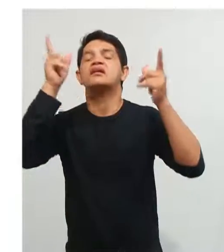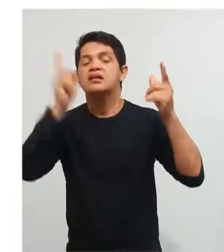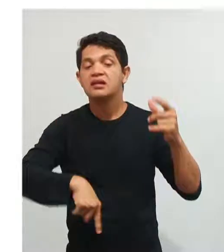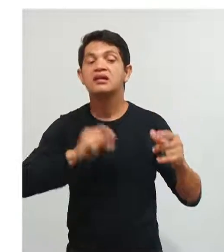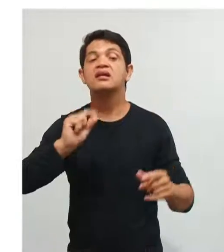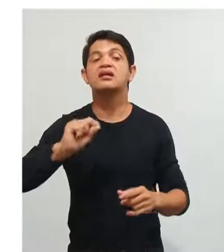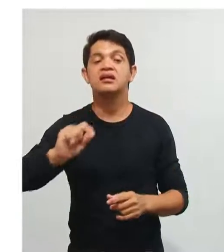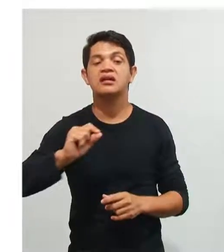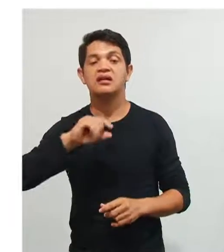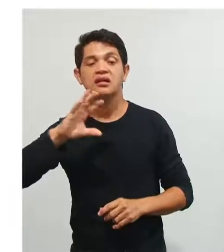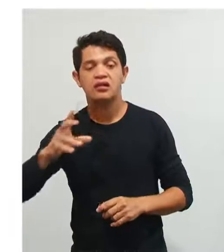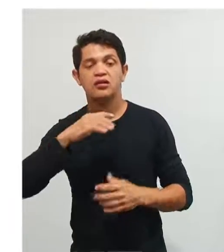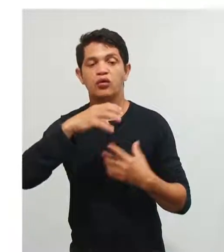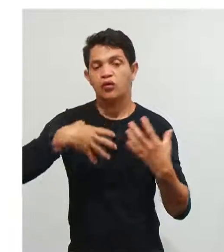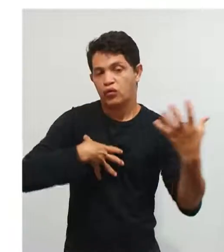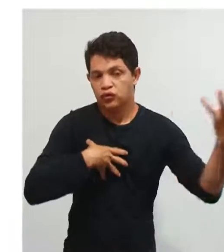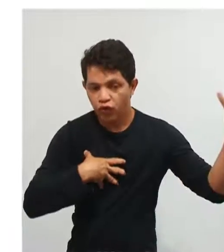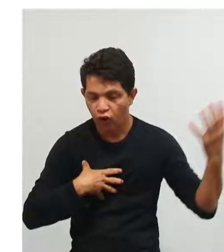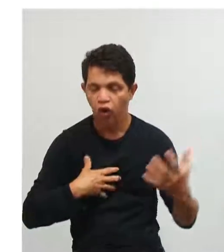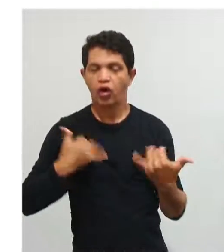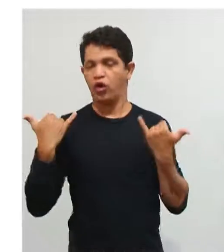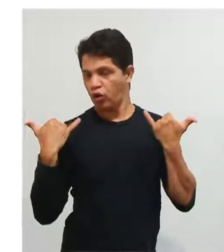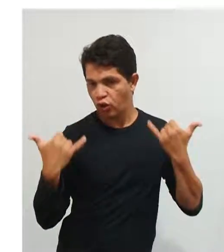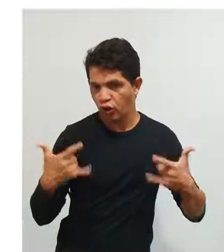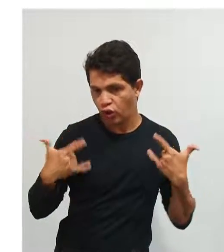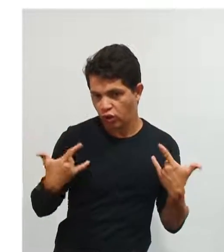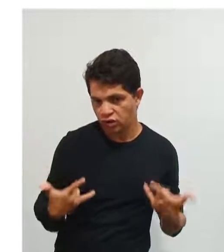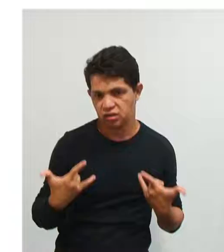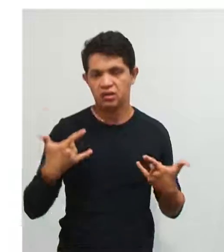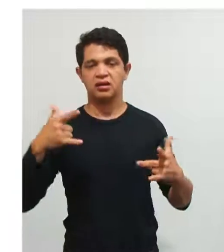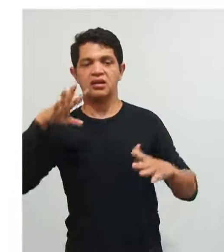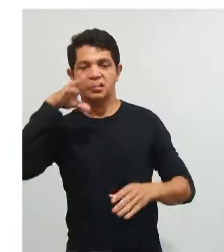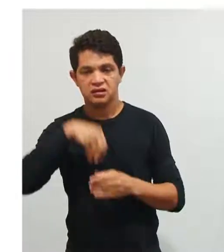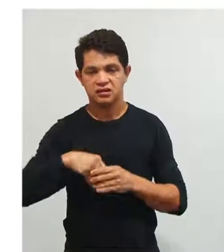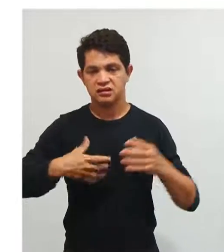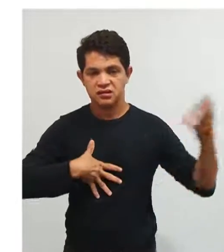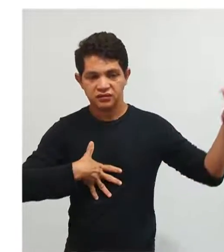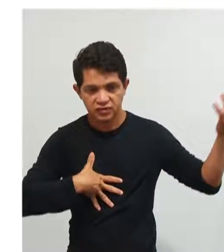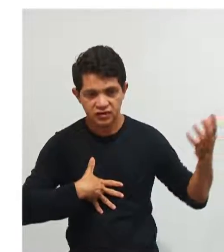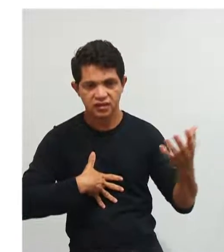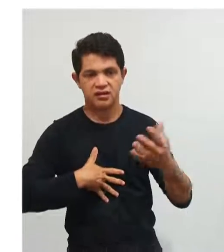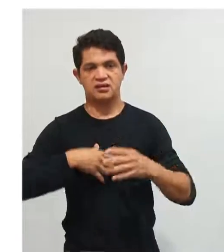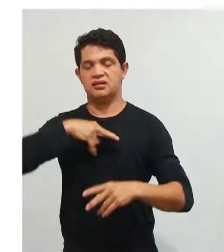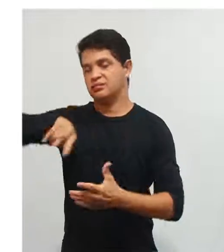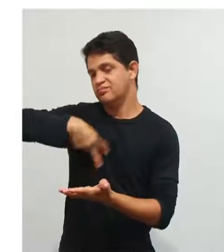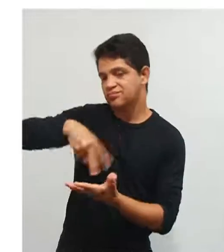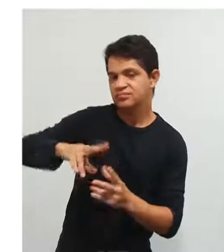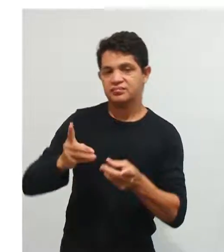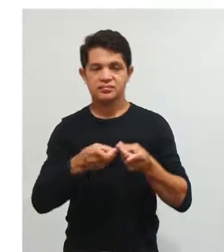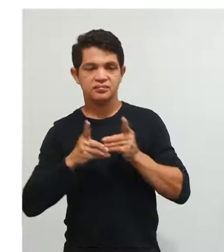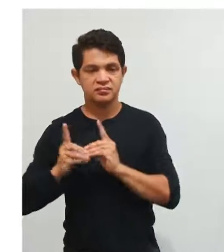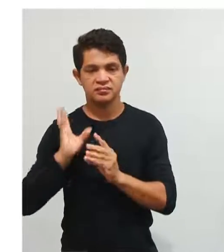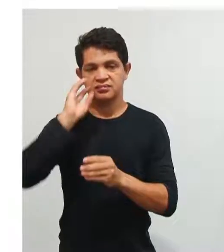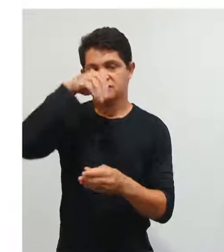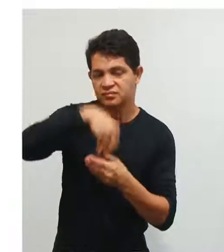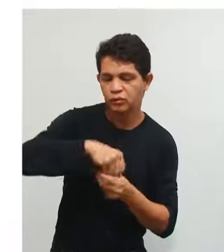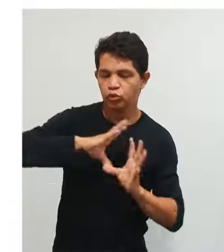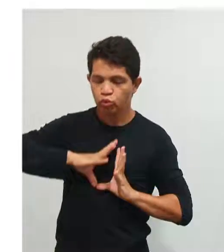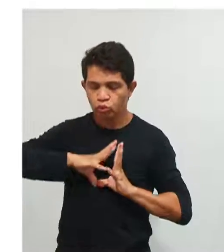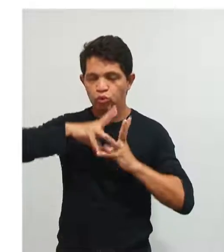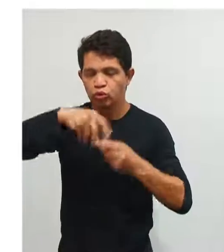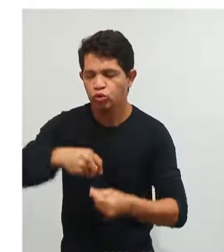e elementos como forró, rock, funk, salsa,